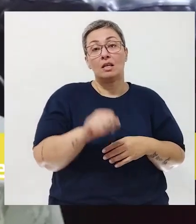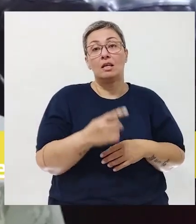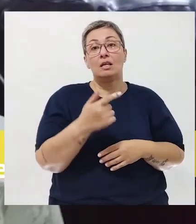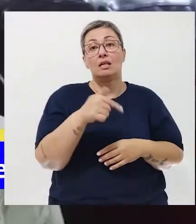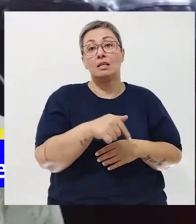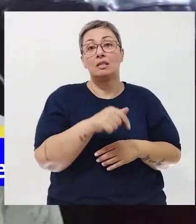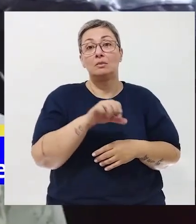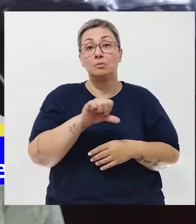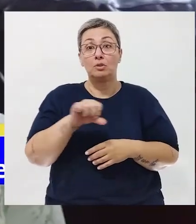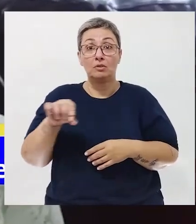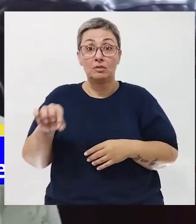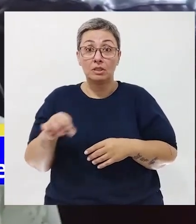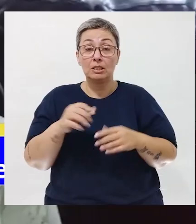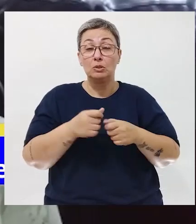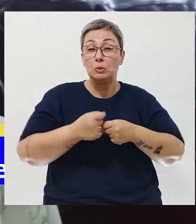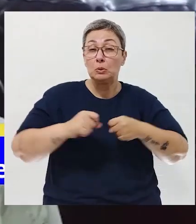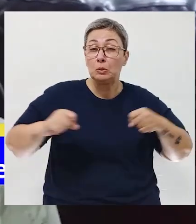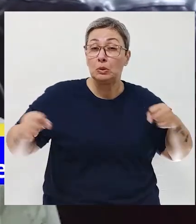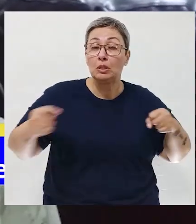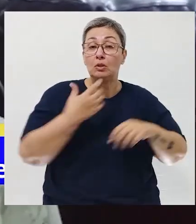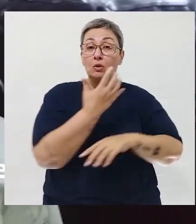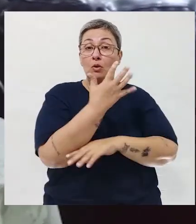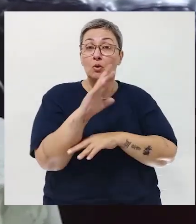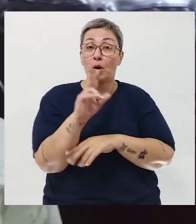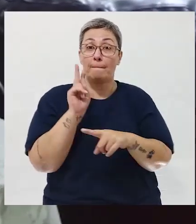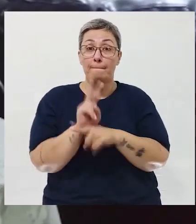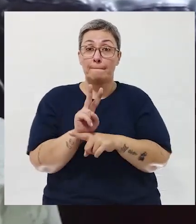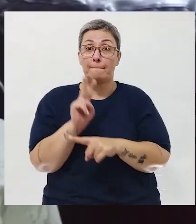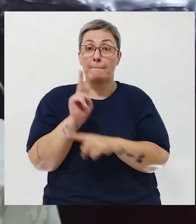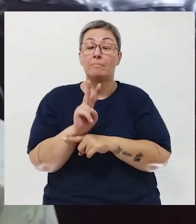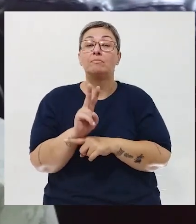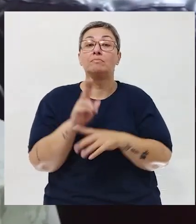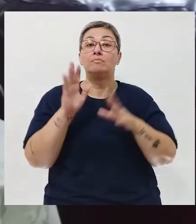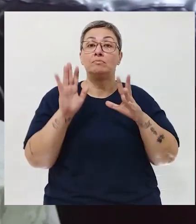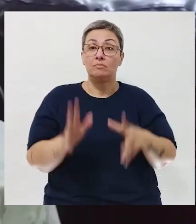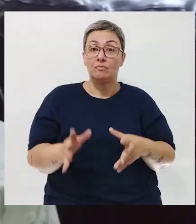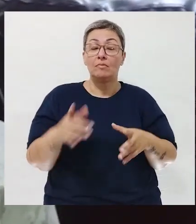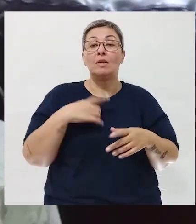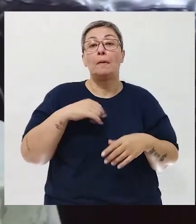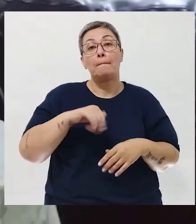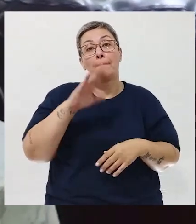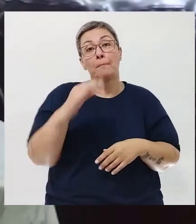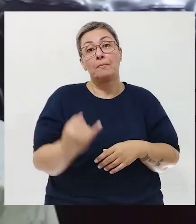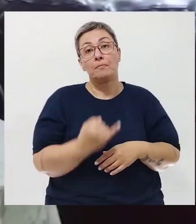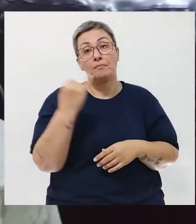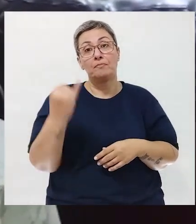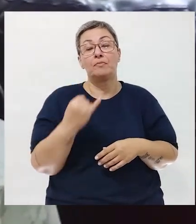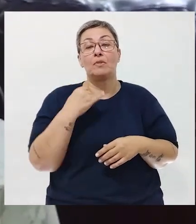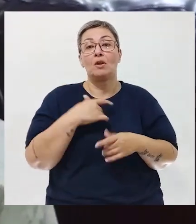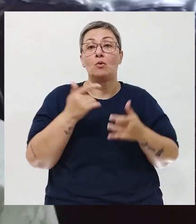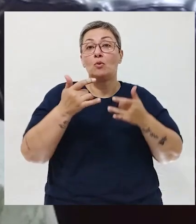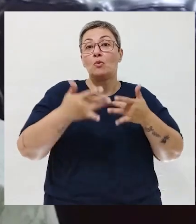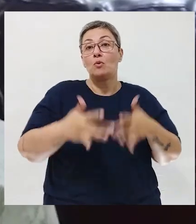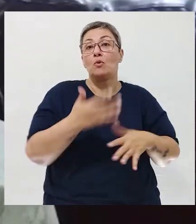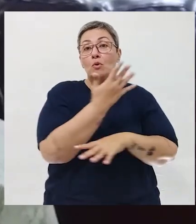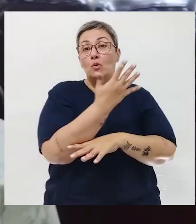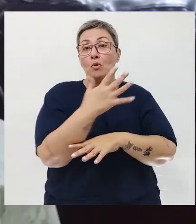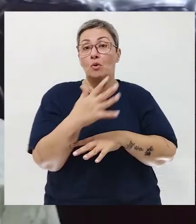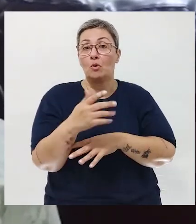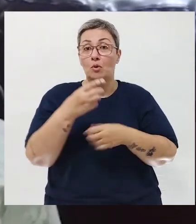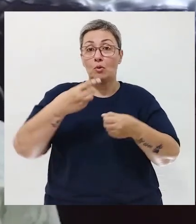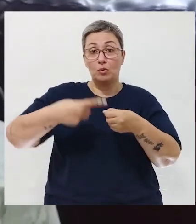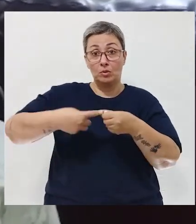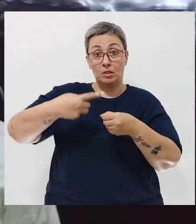com 7.900 hectares de floresta de área protegida, certo? Sendo o mais importante remanescente florestal da